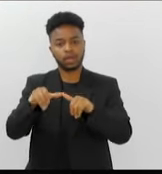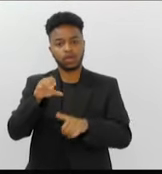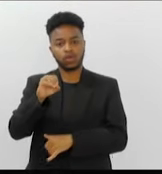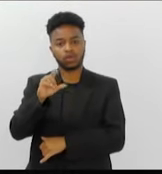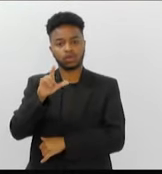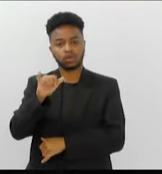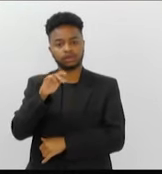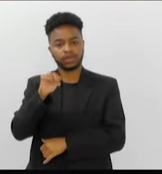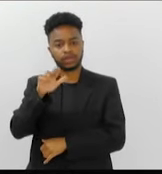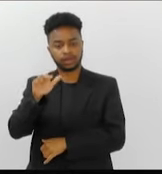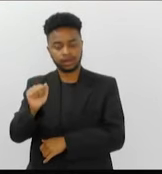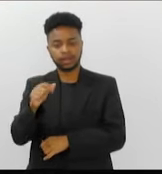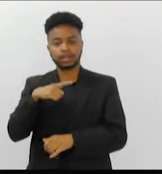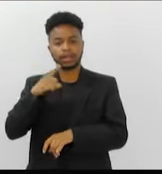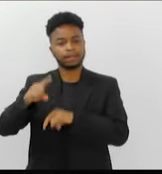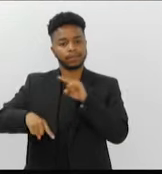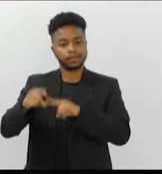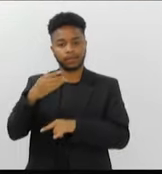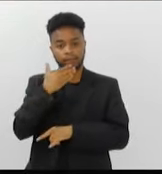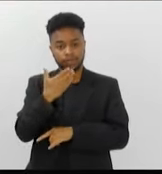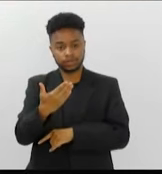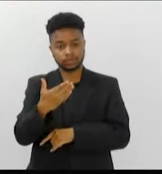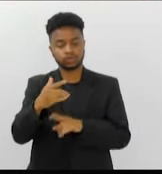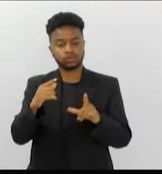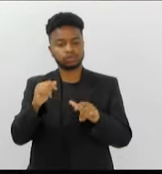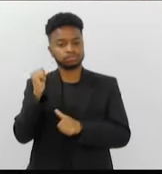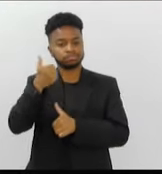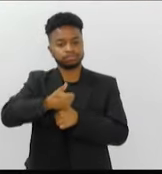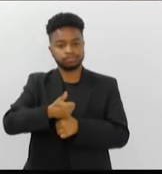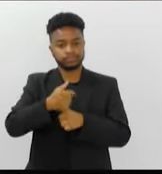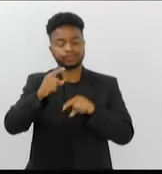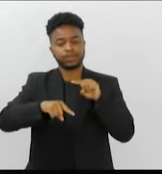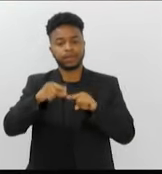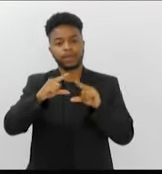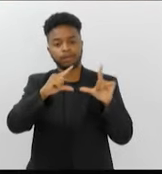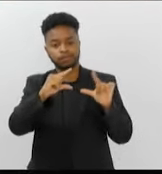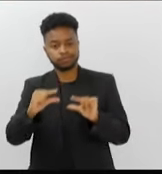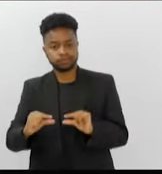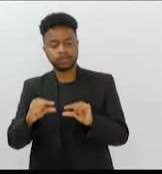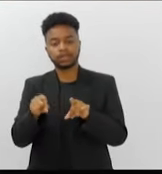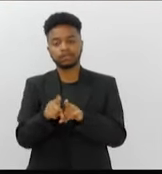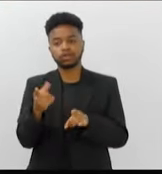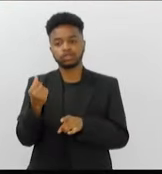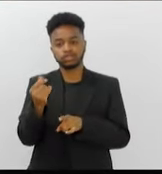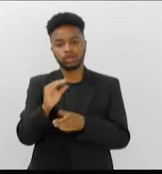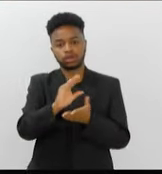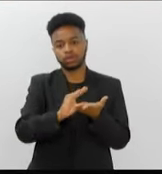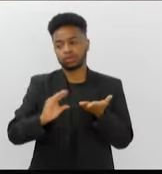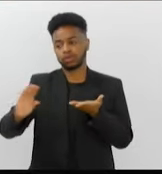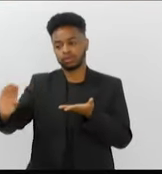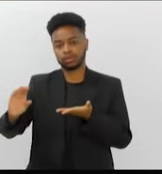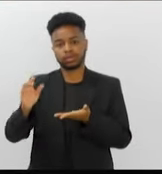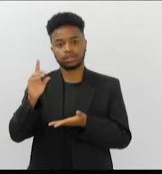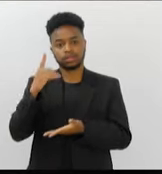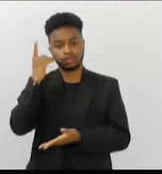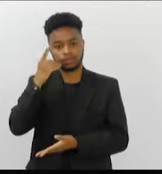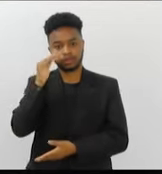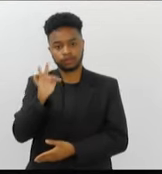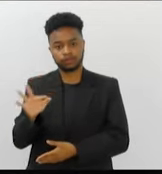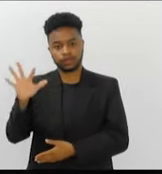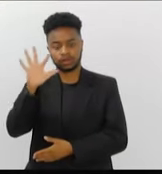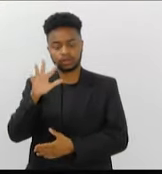produtos licitados são trocados por mercadorias baixas e o dinheiro também é repassado ao nome do deputado federal.